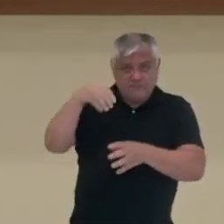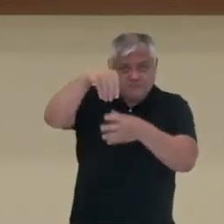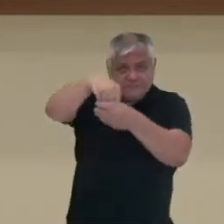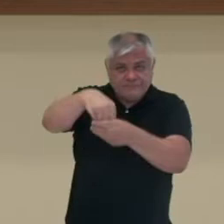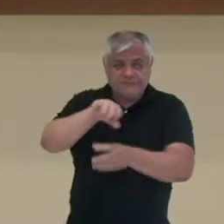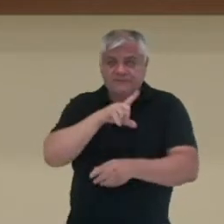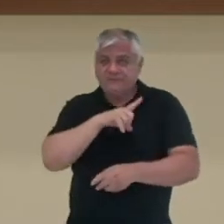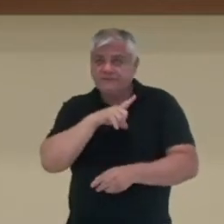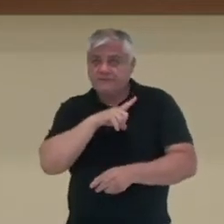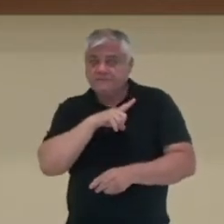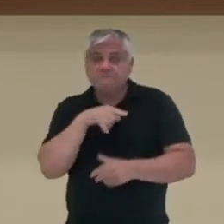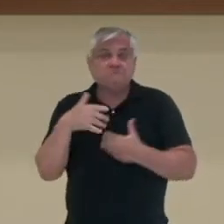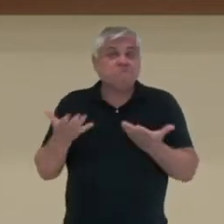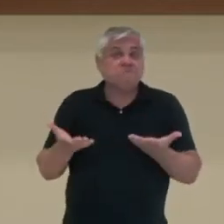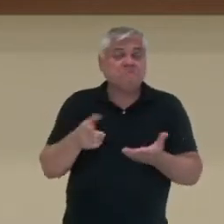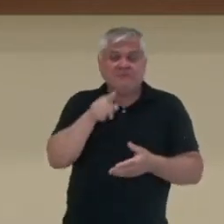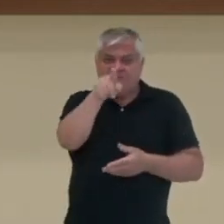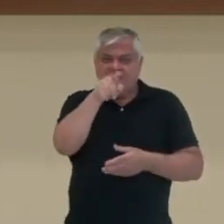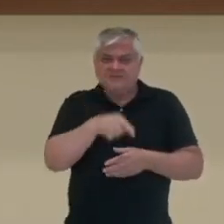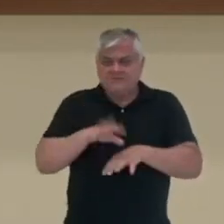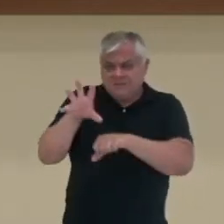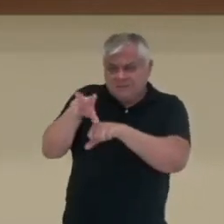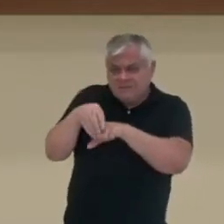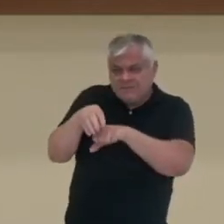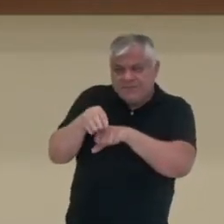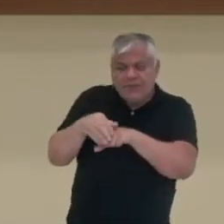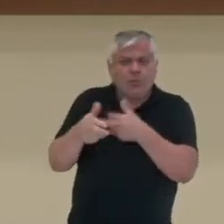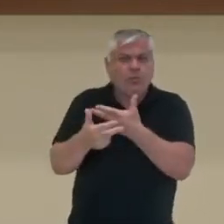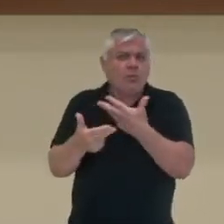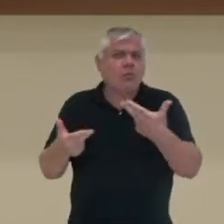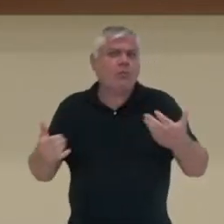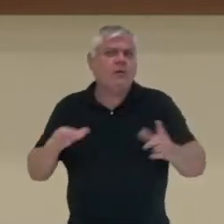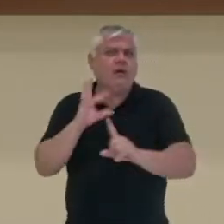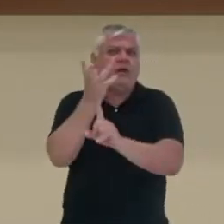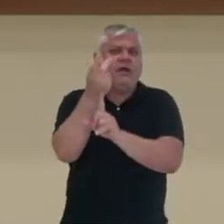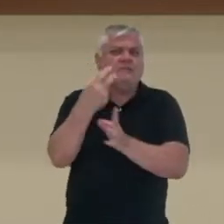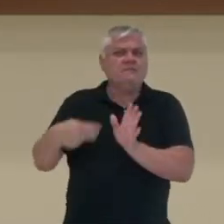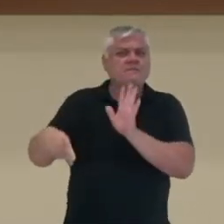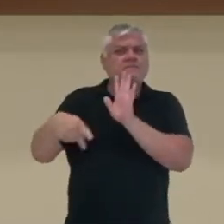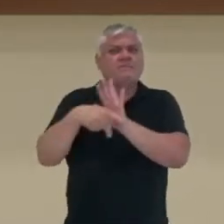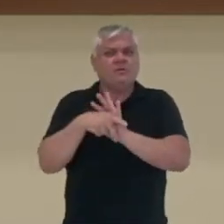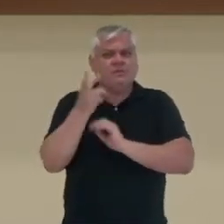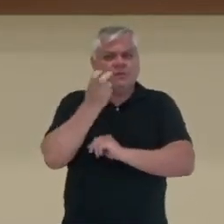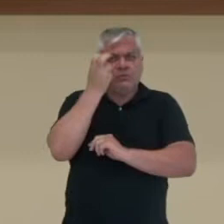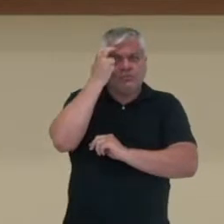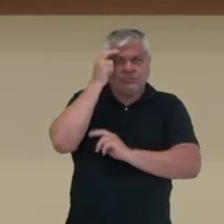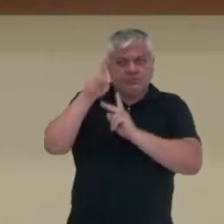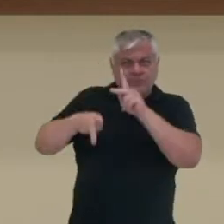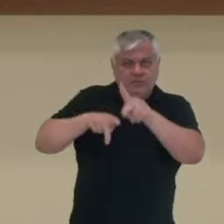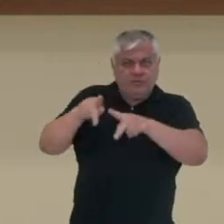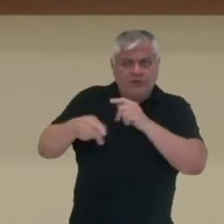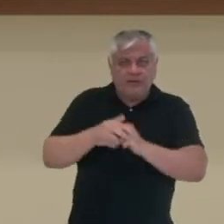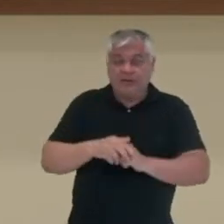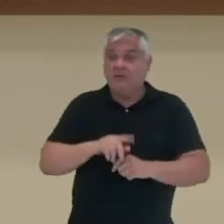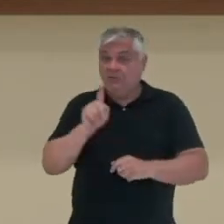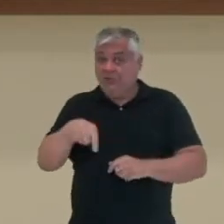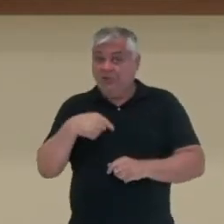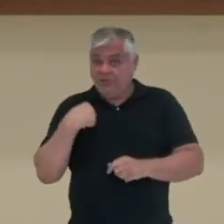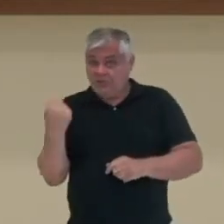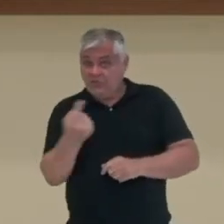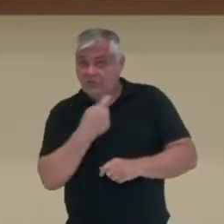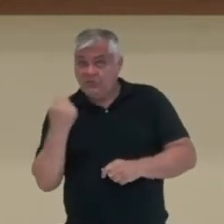que você se apropria de elementos artísticos que são pertencentes à cultura popular? Será que nós